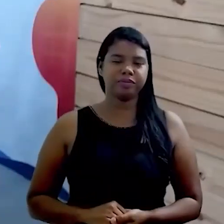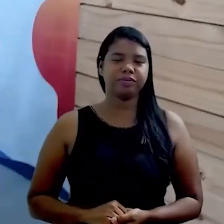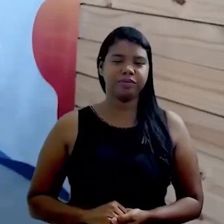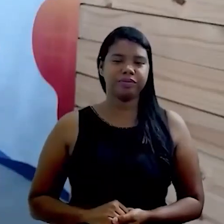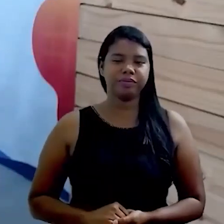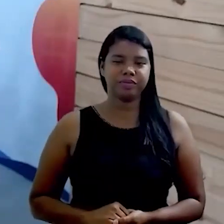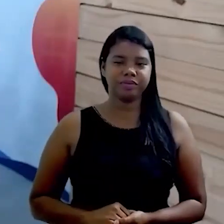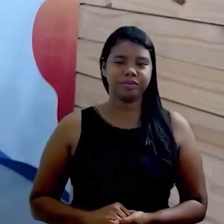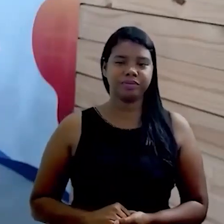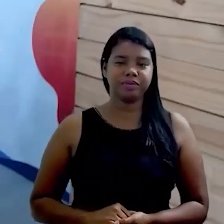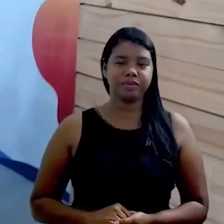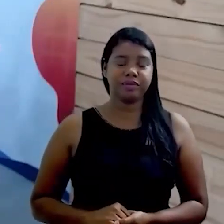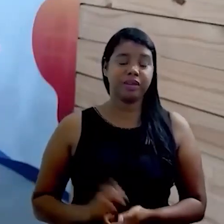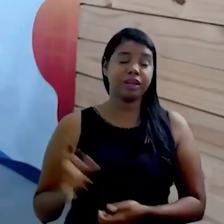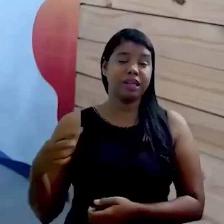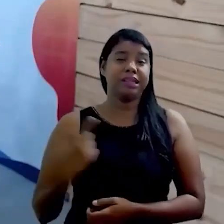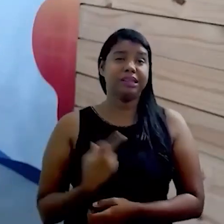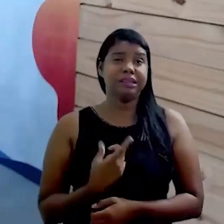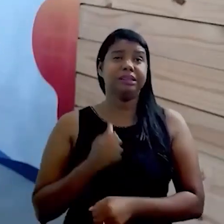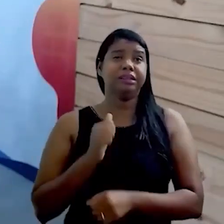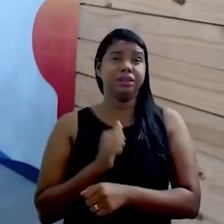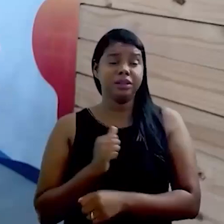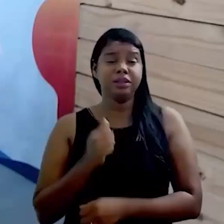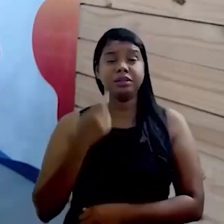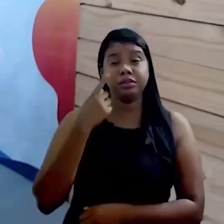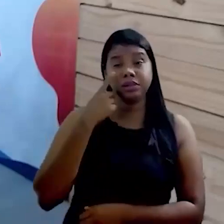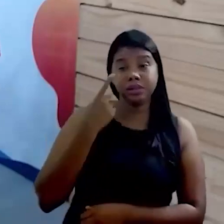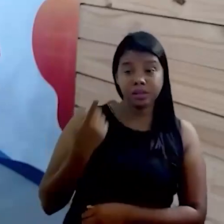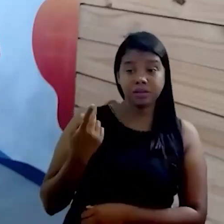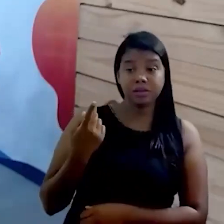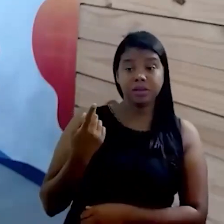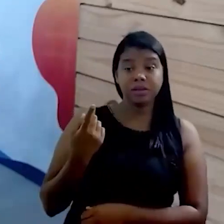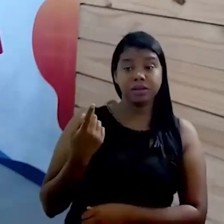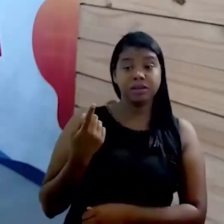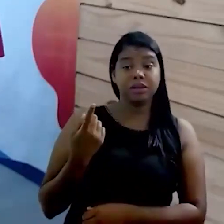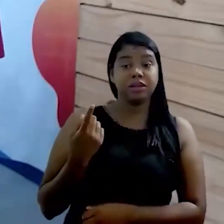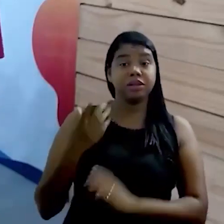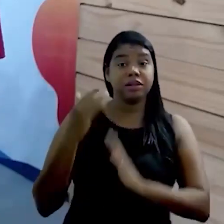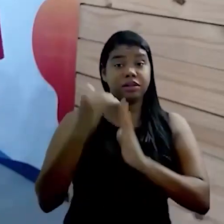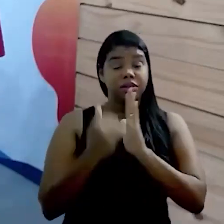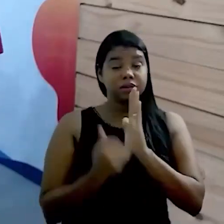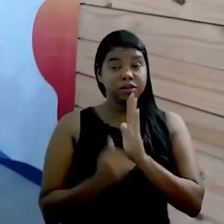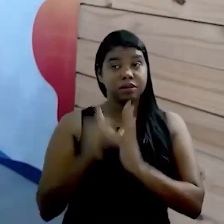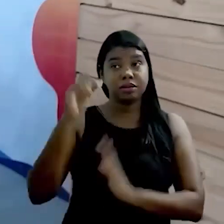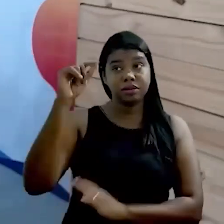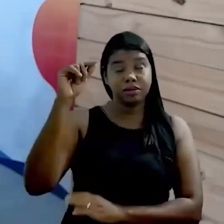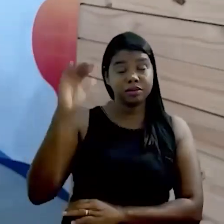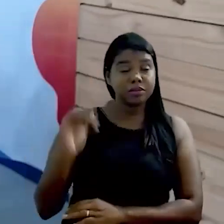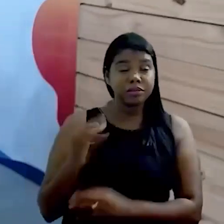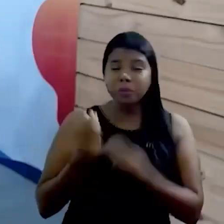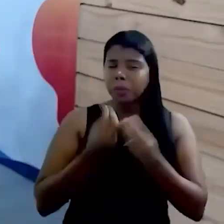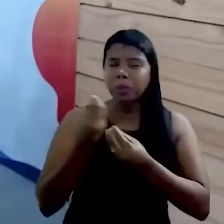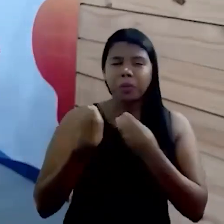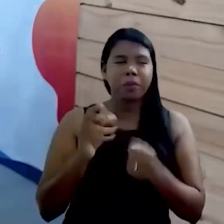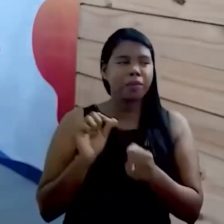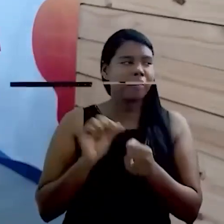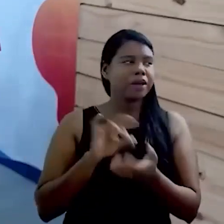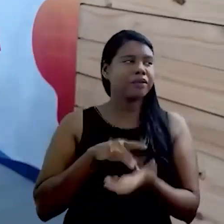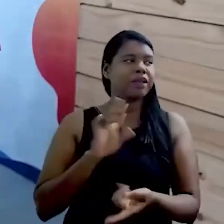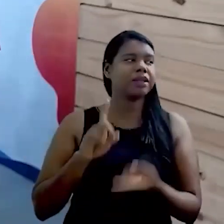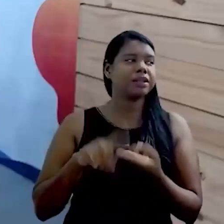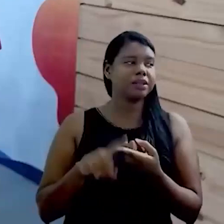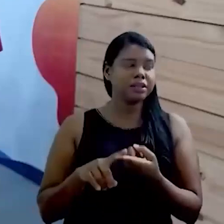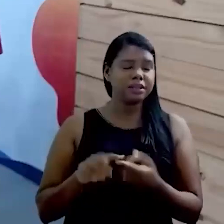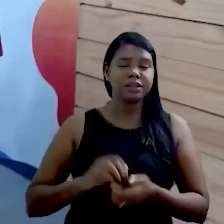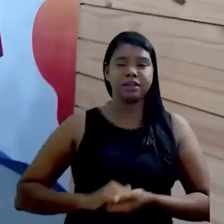tão preso nisso que a gente... Mas aí, por outro lado, tem a restrição econômica, né? A gente tem menos dinheiro. Como é que a gente faz isso? Então, as empresas